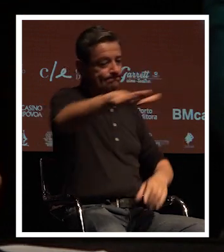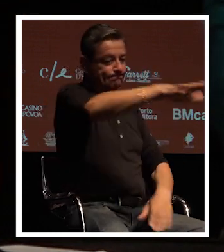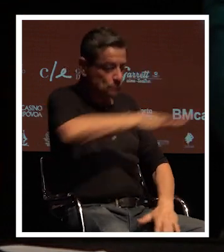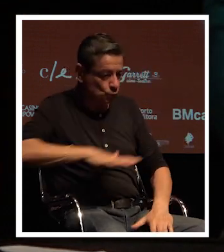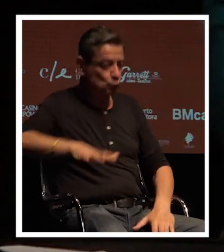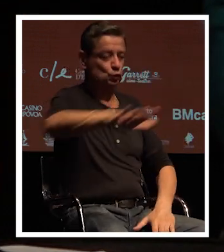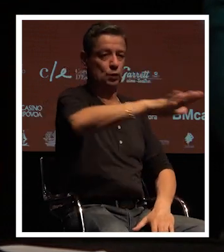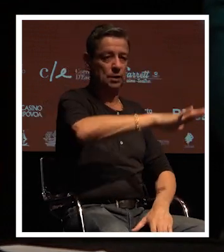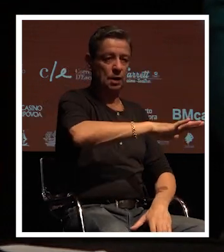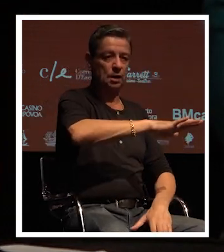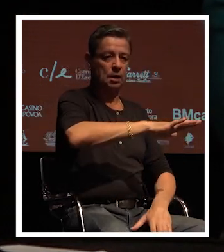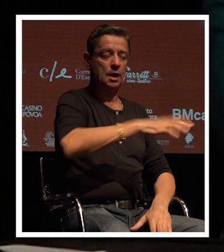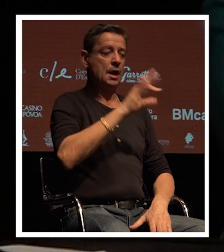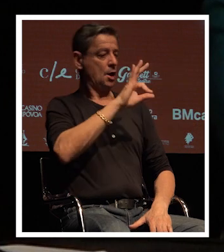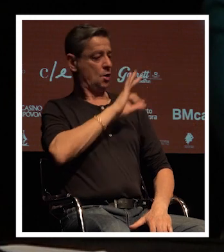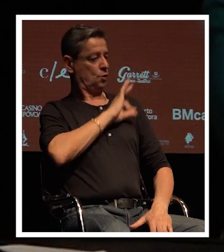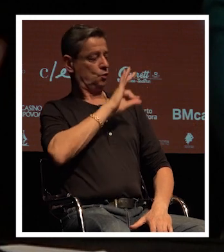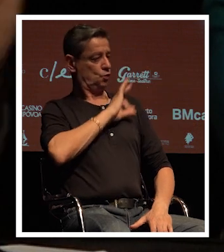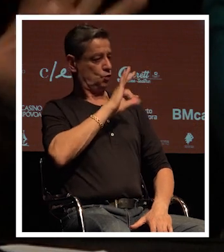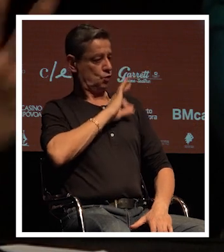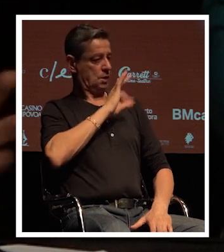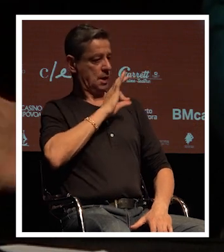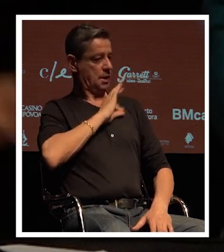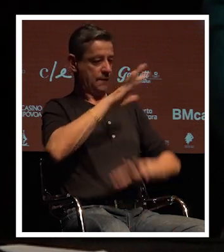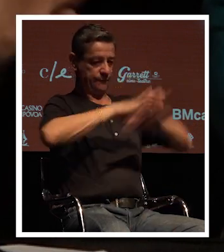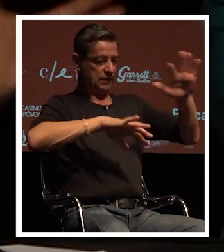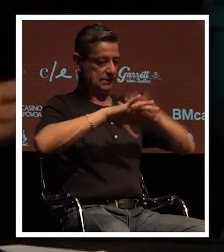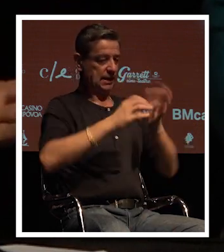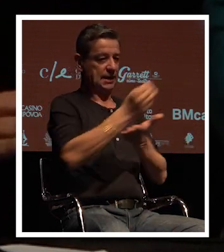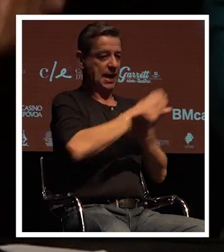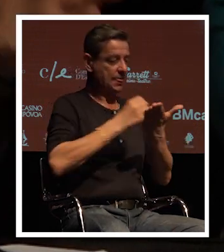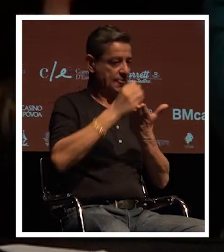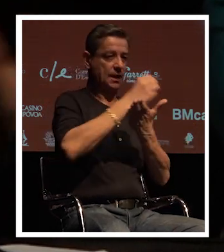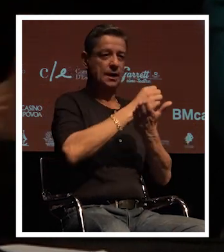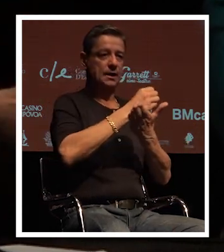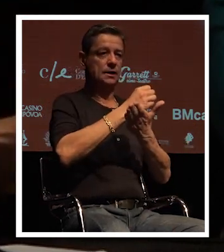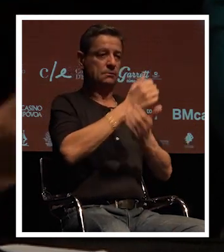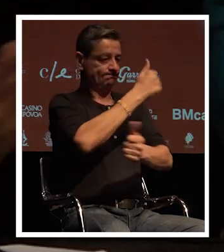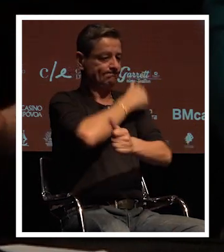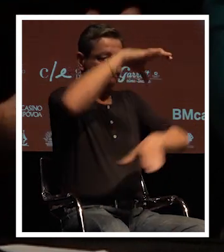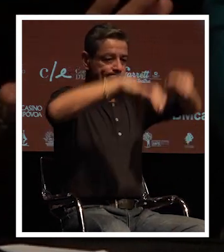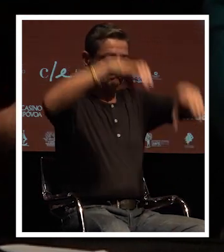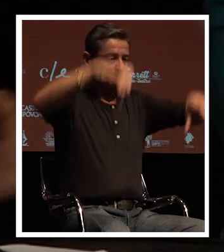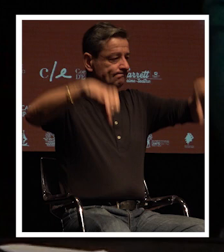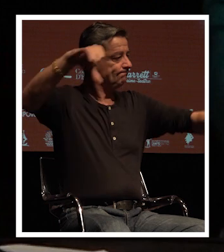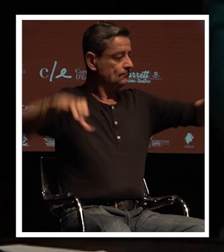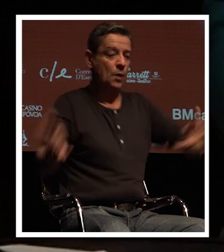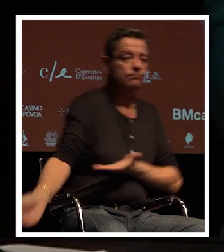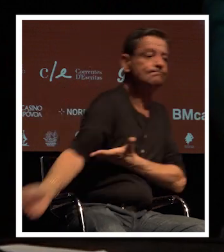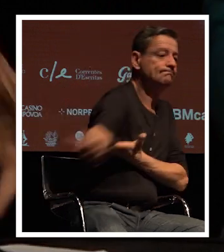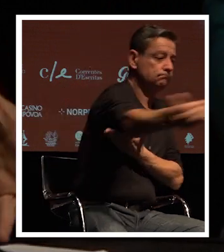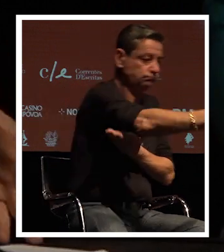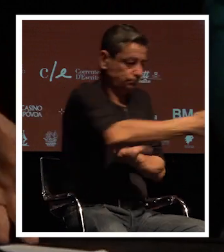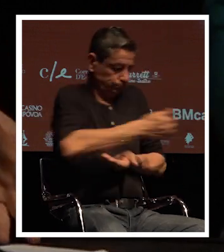territorial em que um senhor coleta sem fazer nada rendas daqueles que habitam aquele espaço mar nada